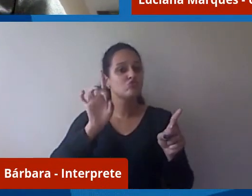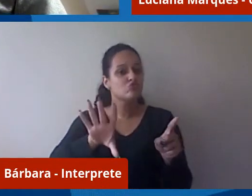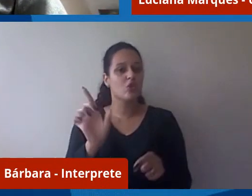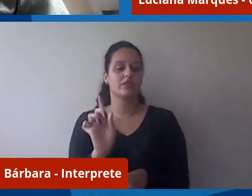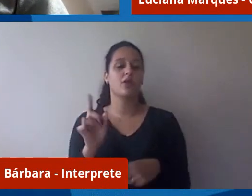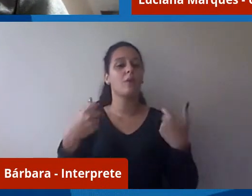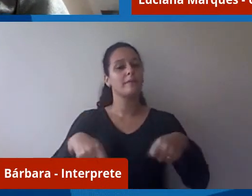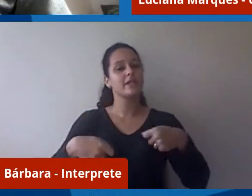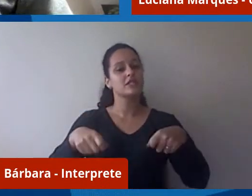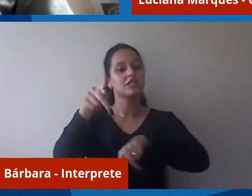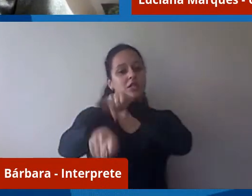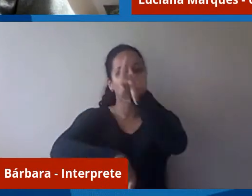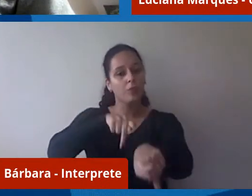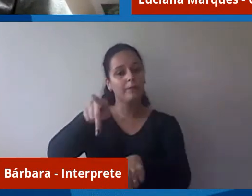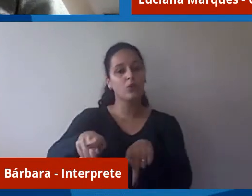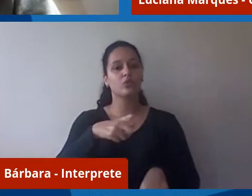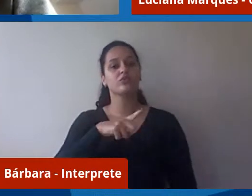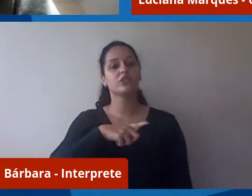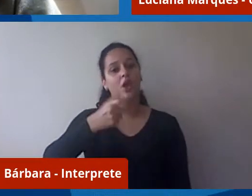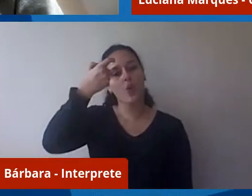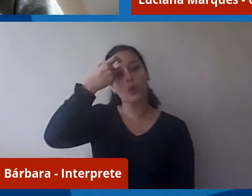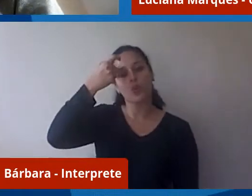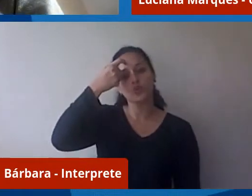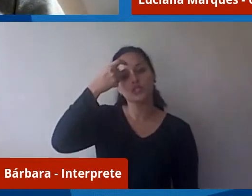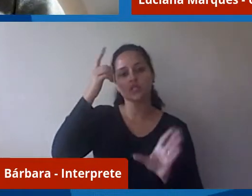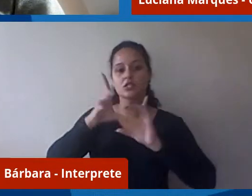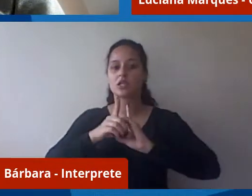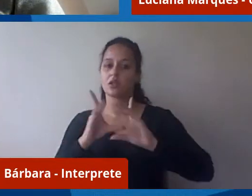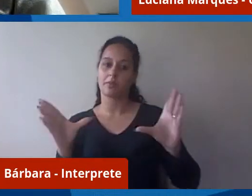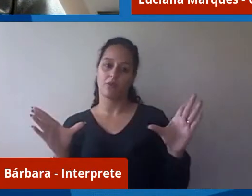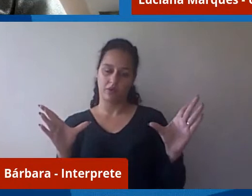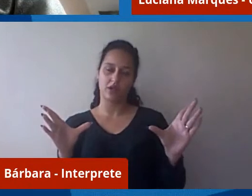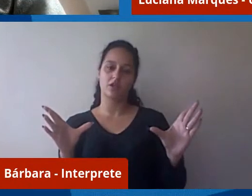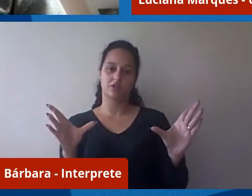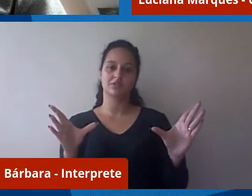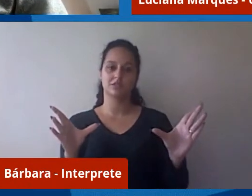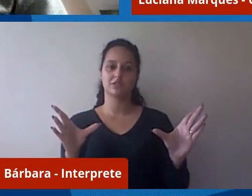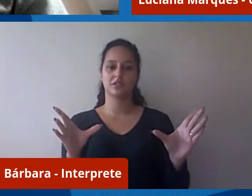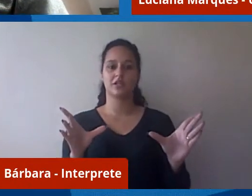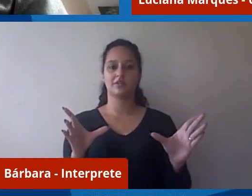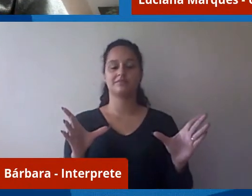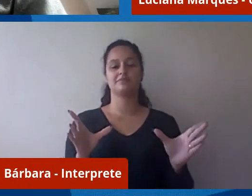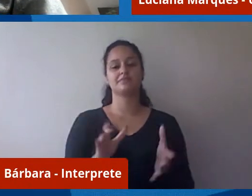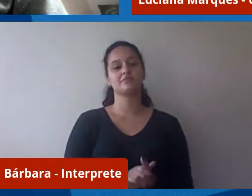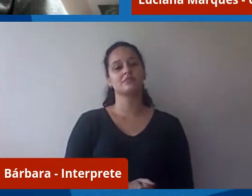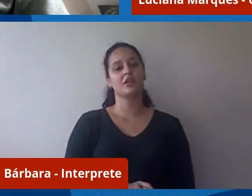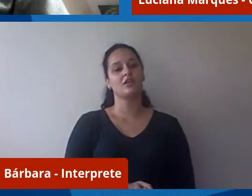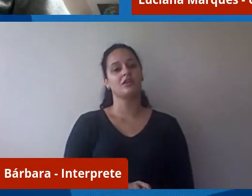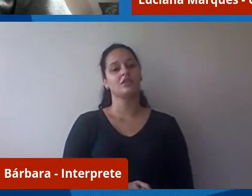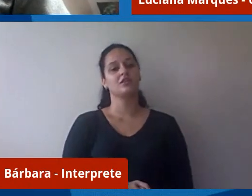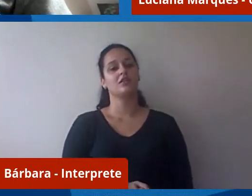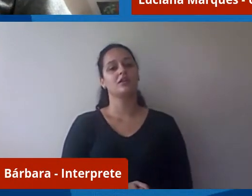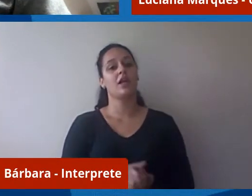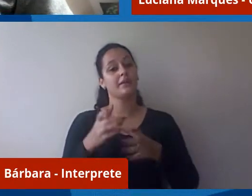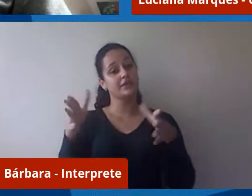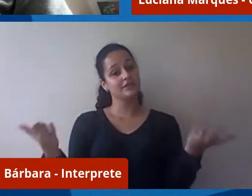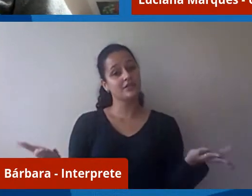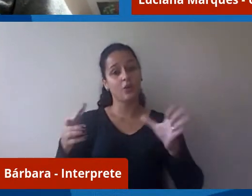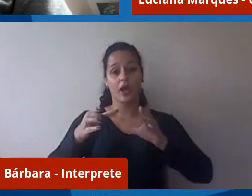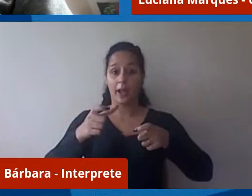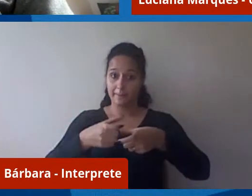só saber que é melhor um governo que faz políticas sociais. É na democracia que a maioria pode impor a sua